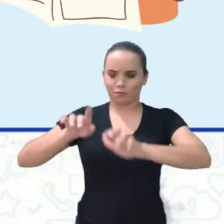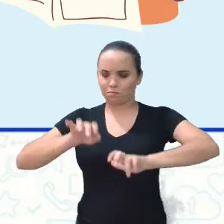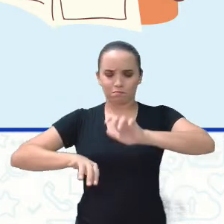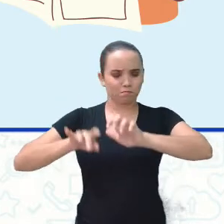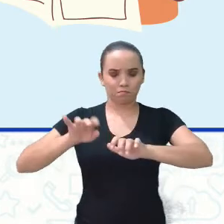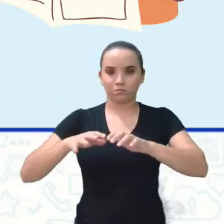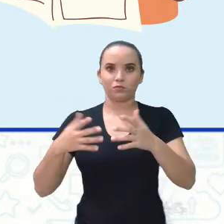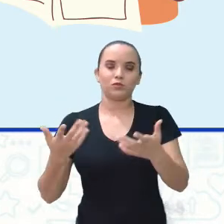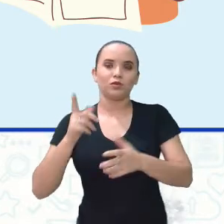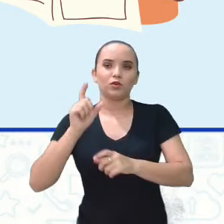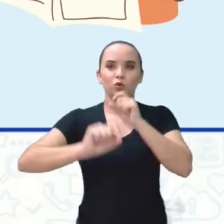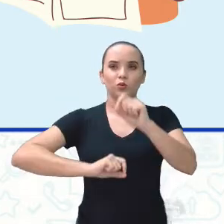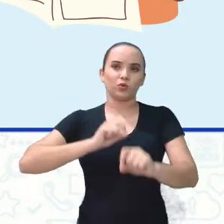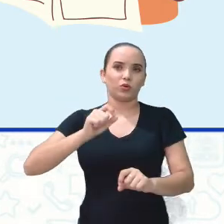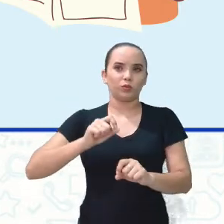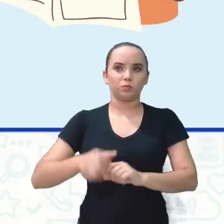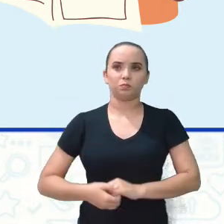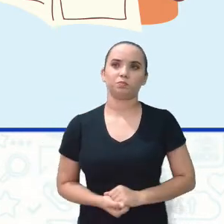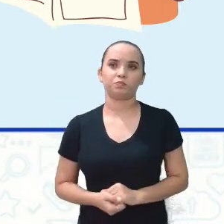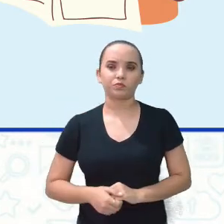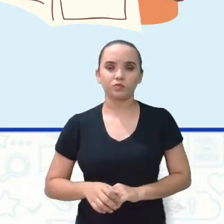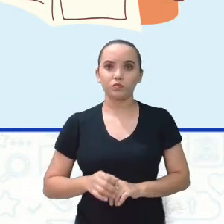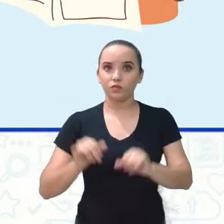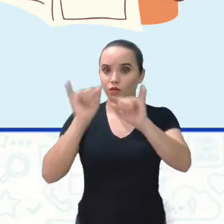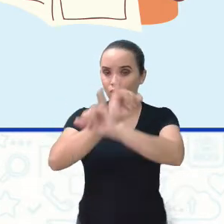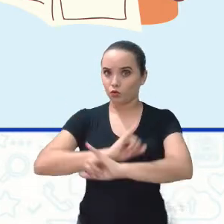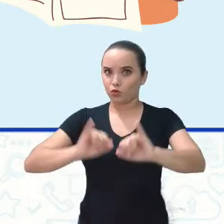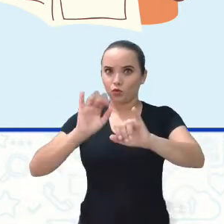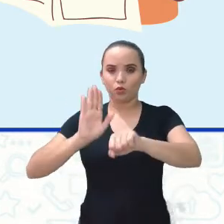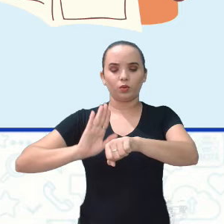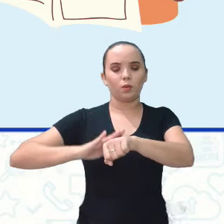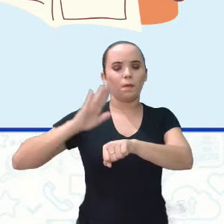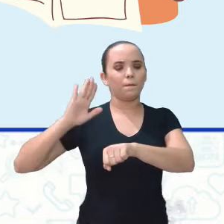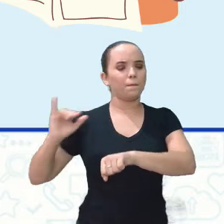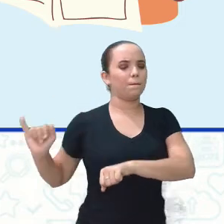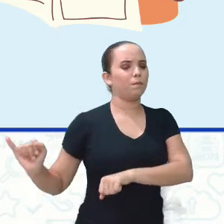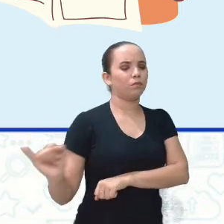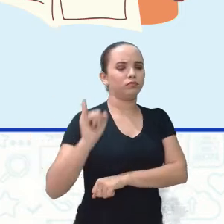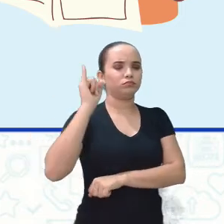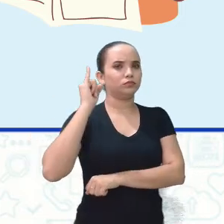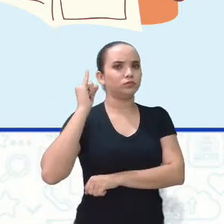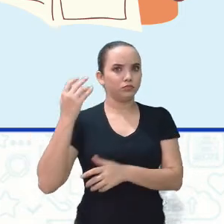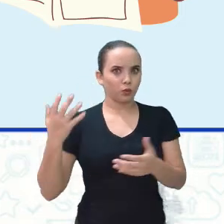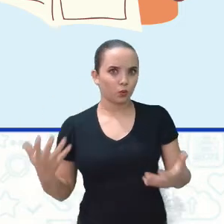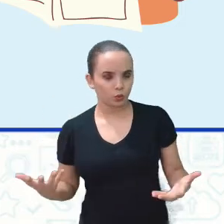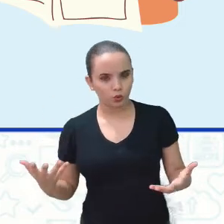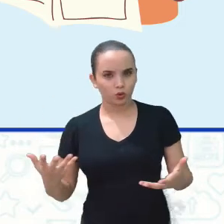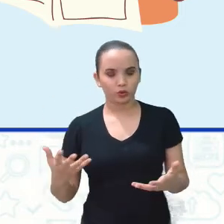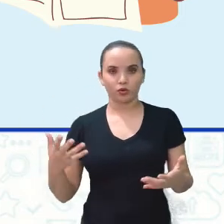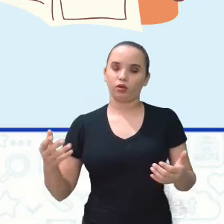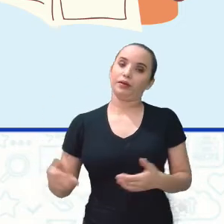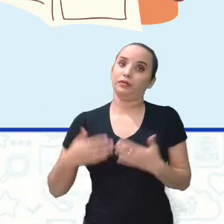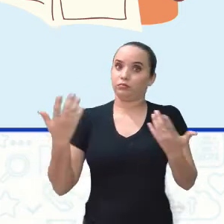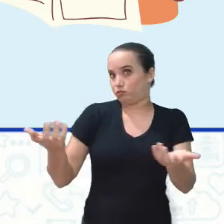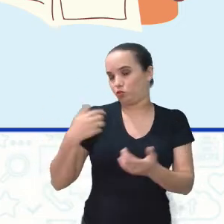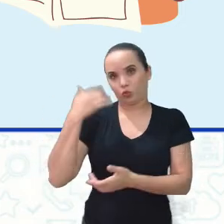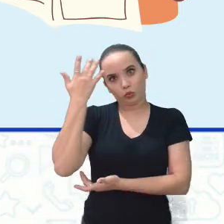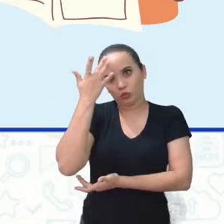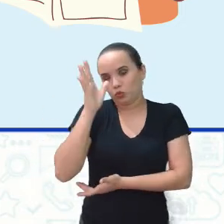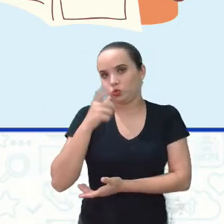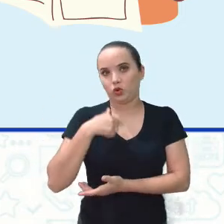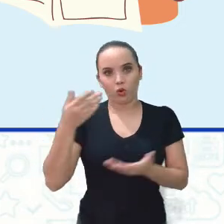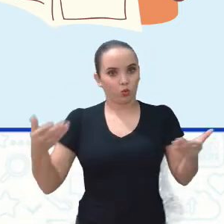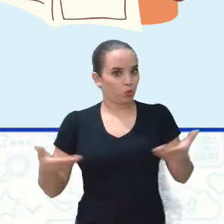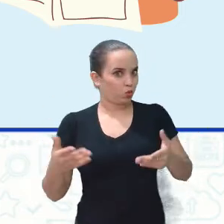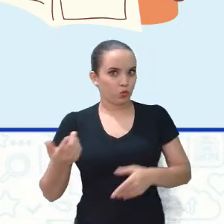mais importante do dia, qual será? Eu não sei, não assisti nada hoje, tá? Se você assistiu, sua avó, seu